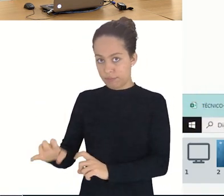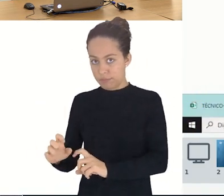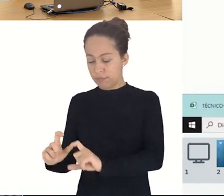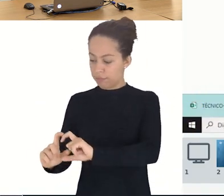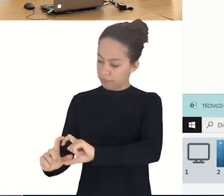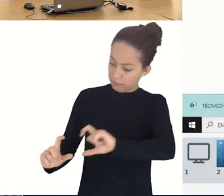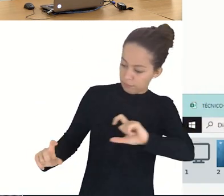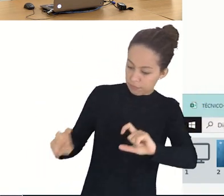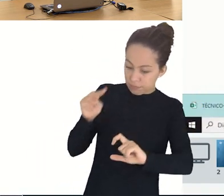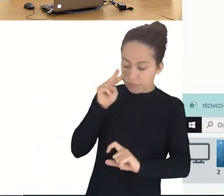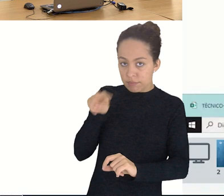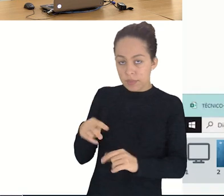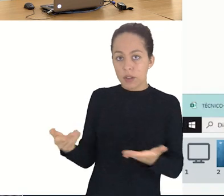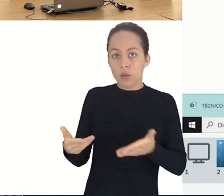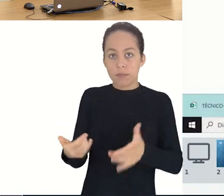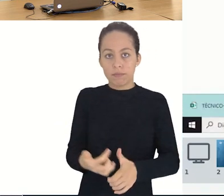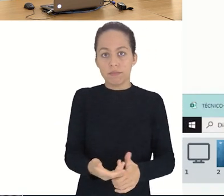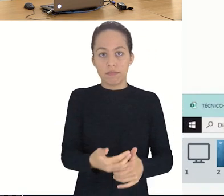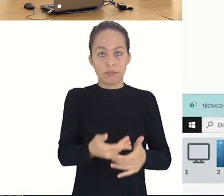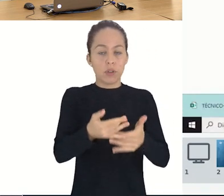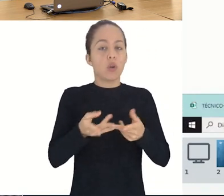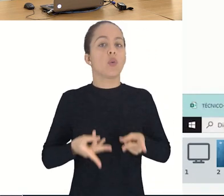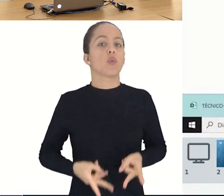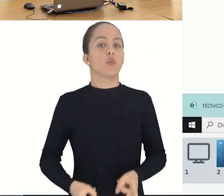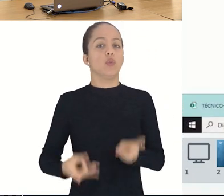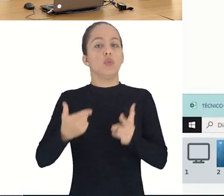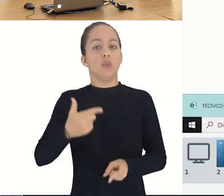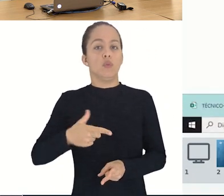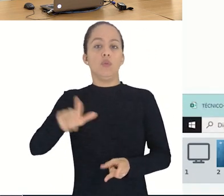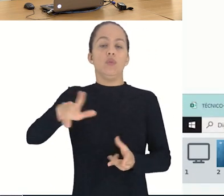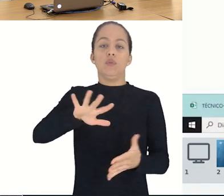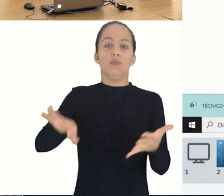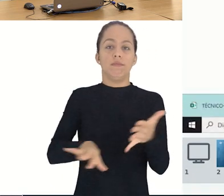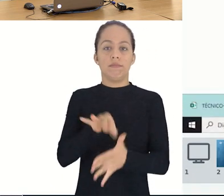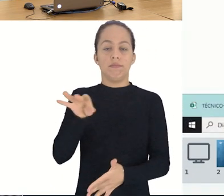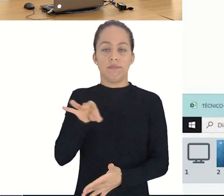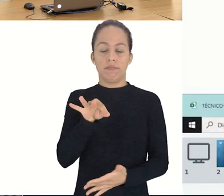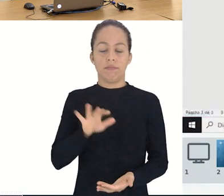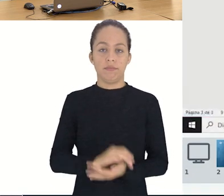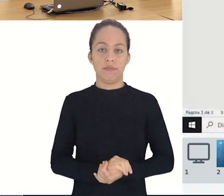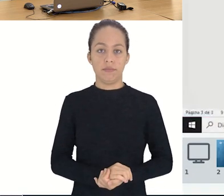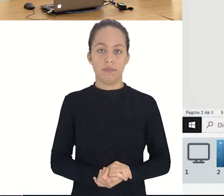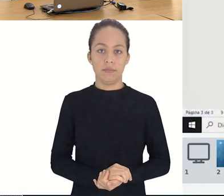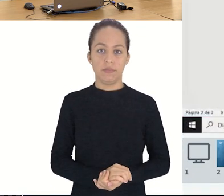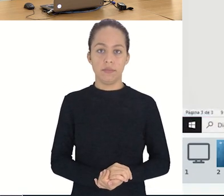Vamos subir a tela e prosseguir para o próximo sorteio.